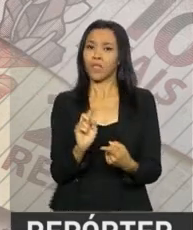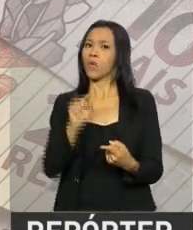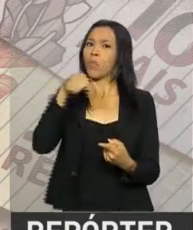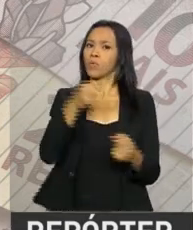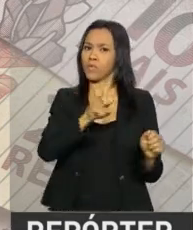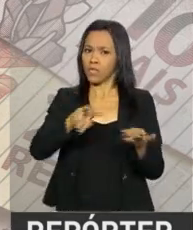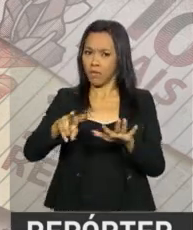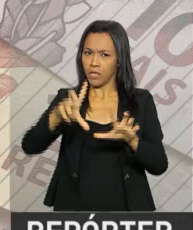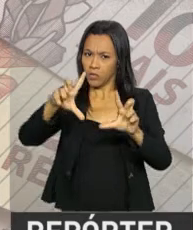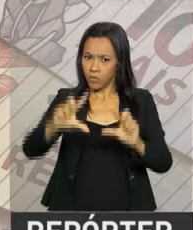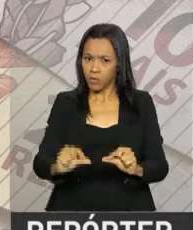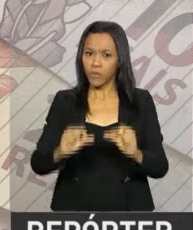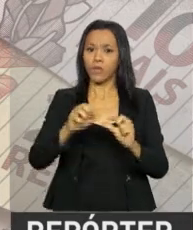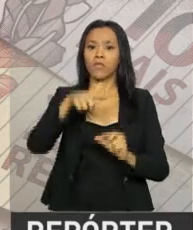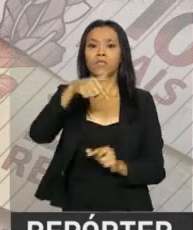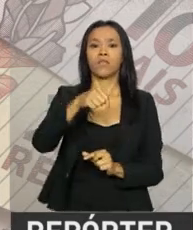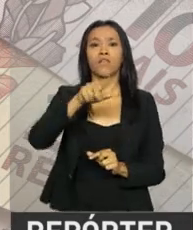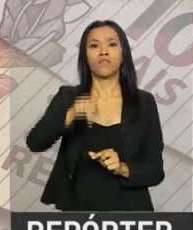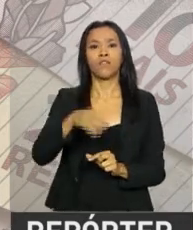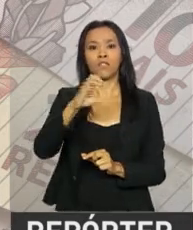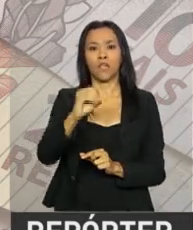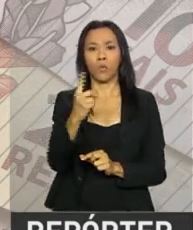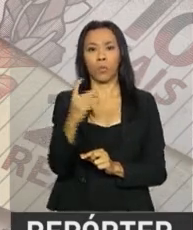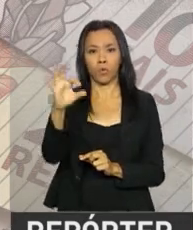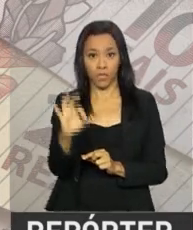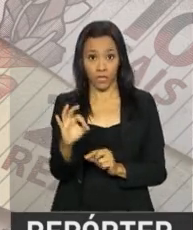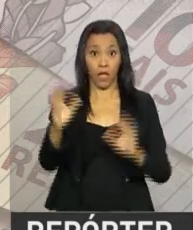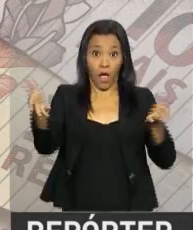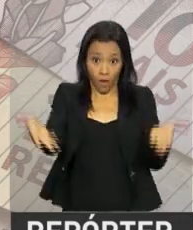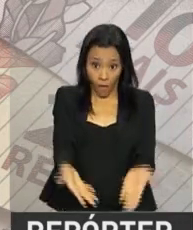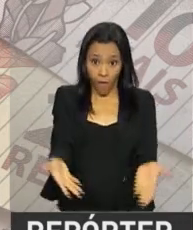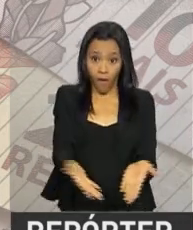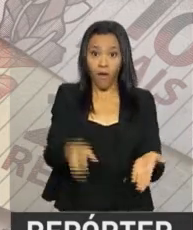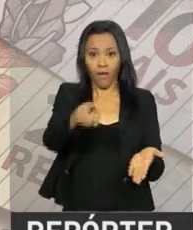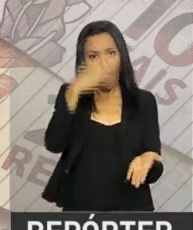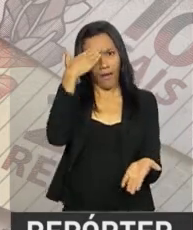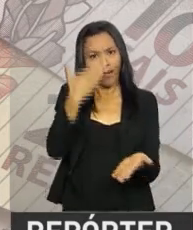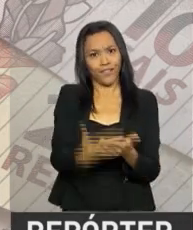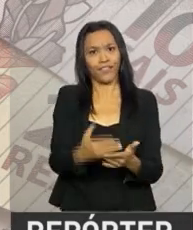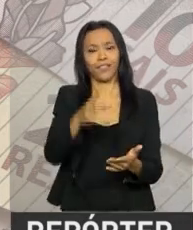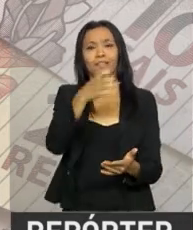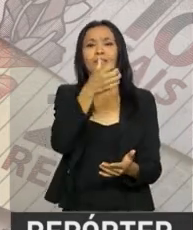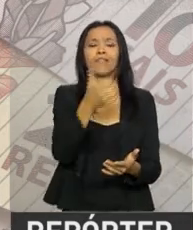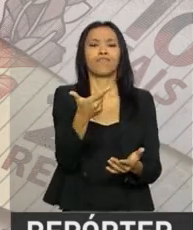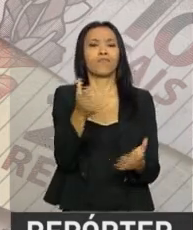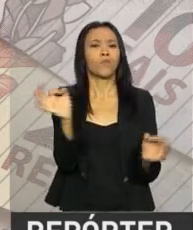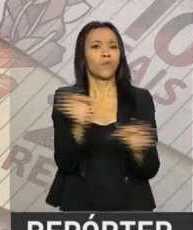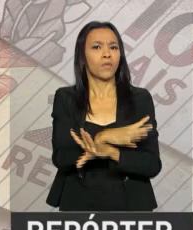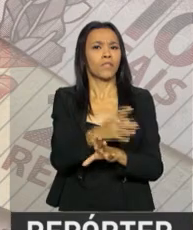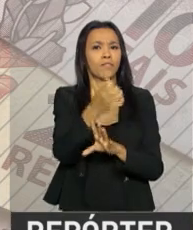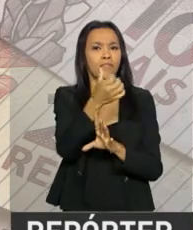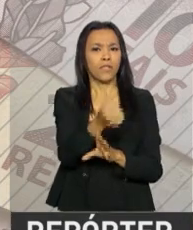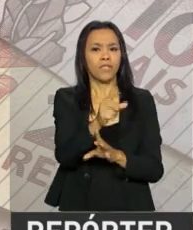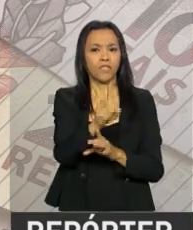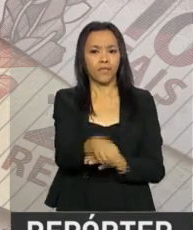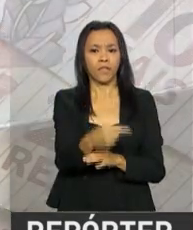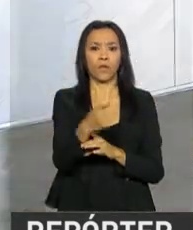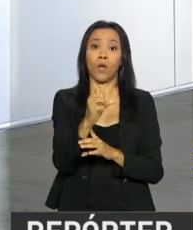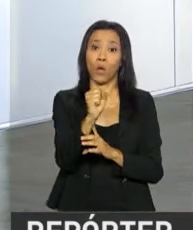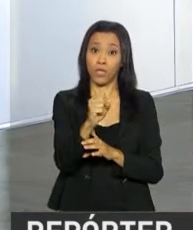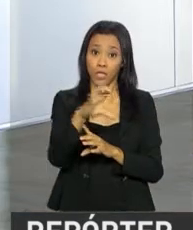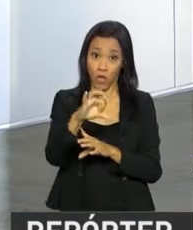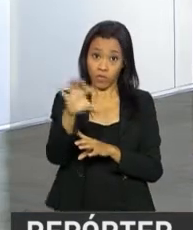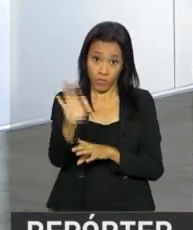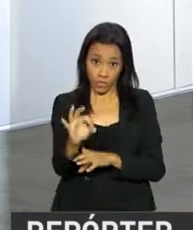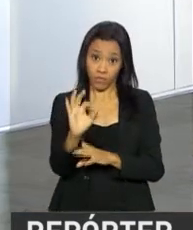semana a previsão caiu para 7,01 por cento agora os analistas acreditam que a inflação feche o ano em 6,80 e 9%